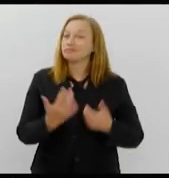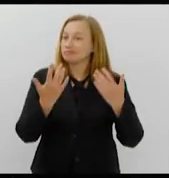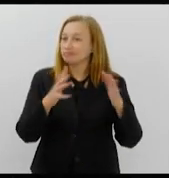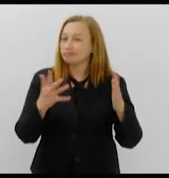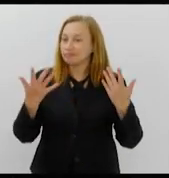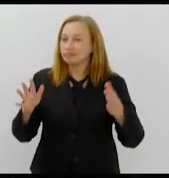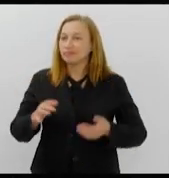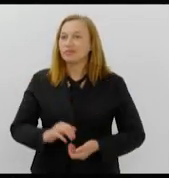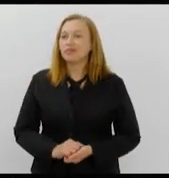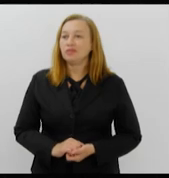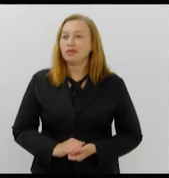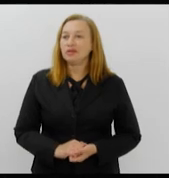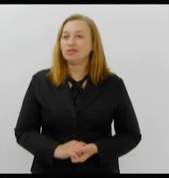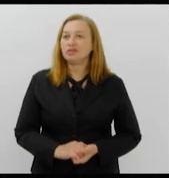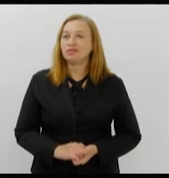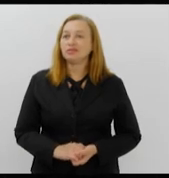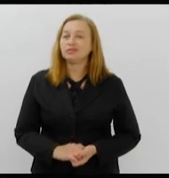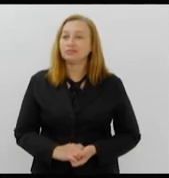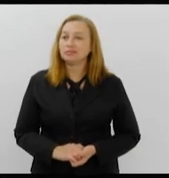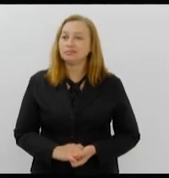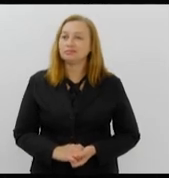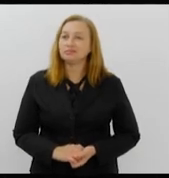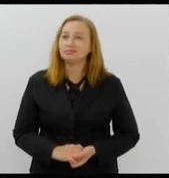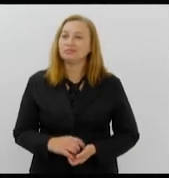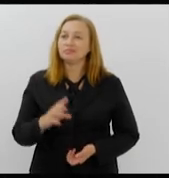parabenizar muito Furlane,